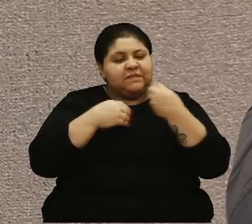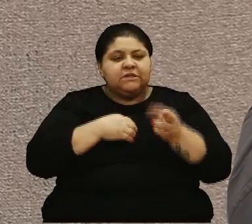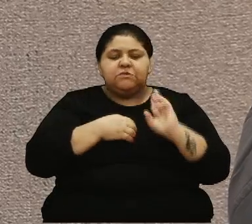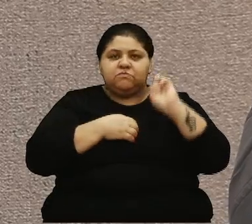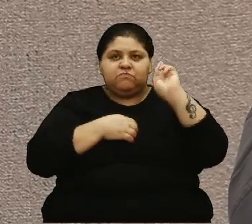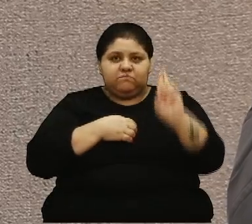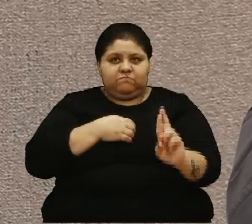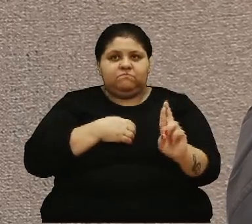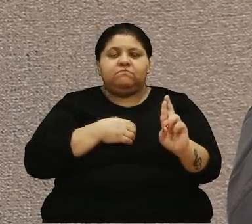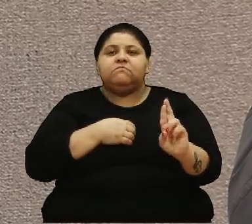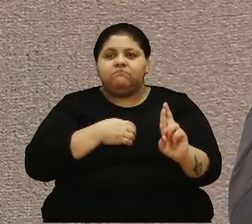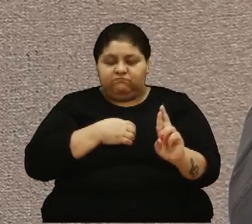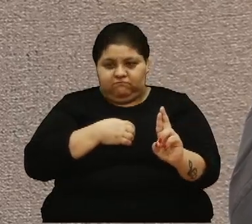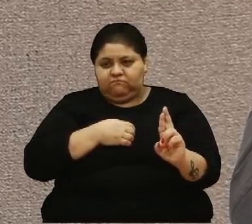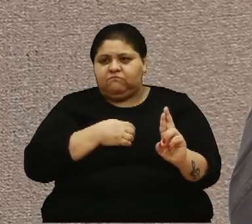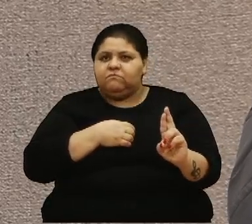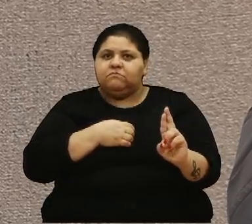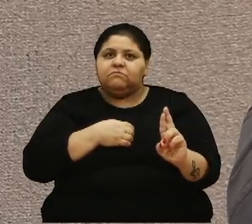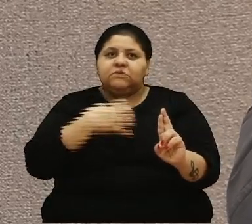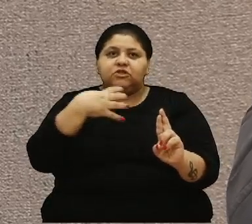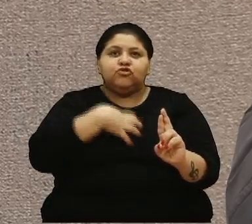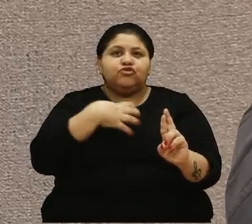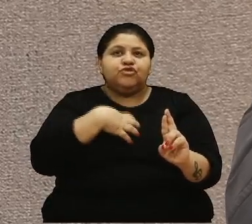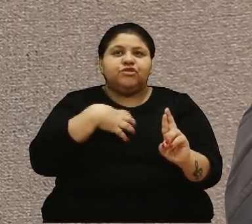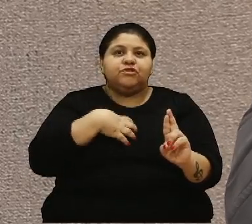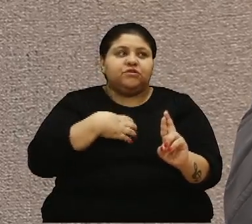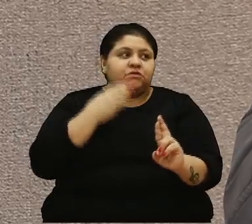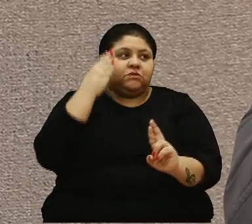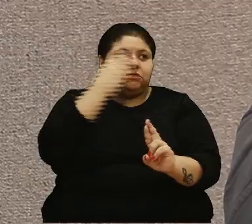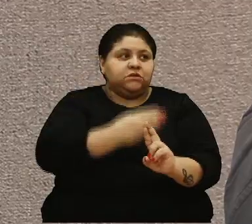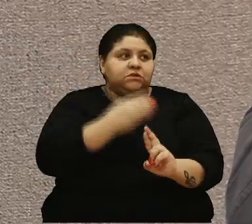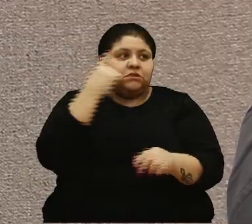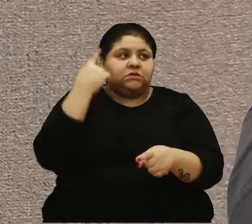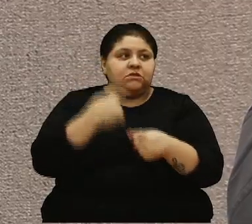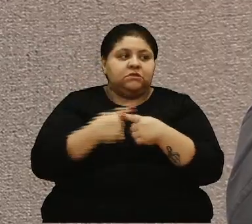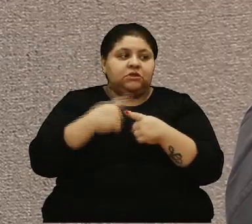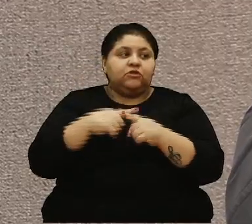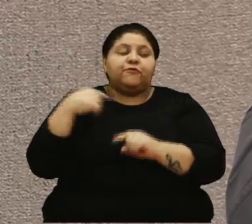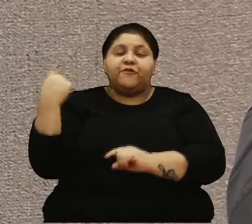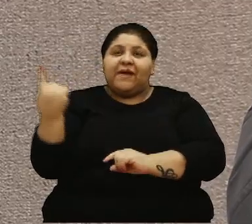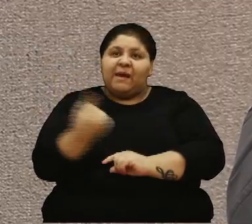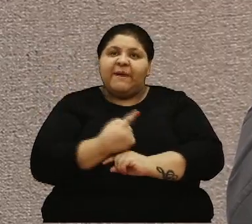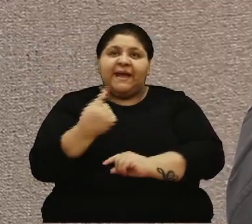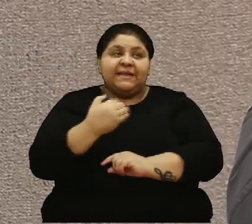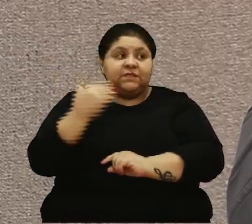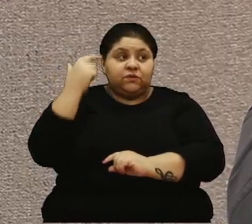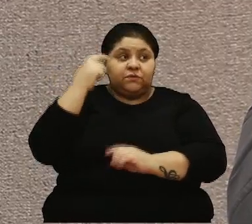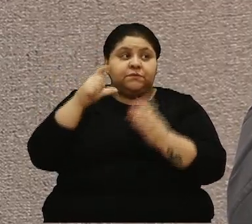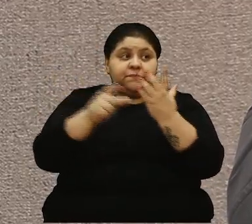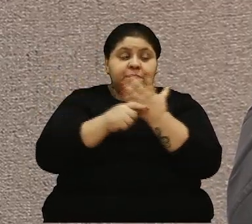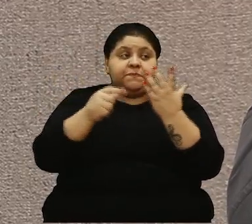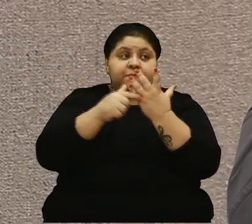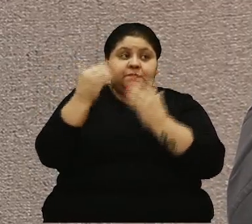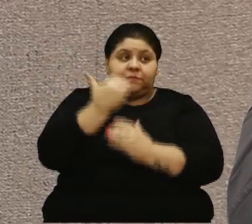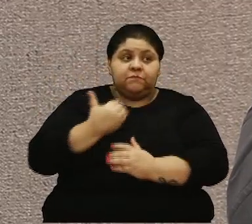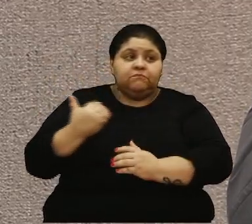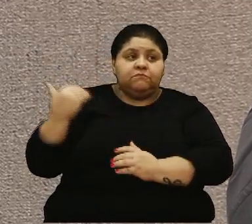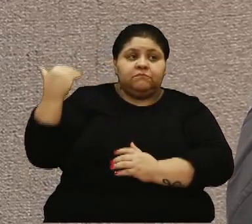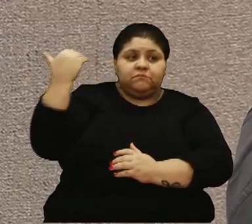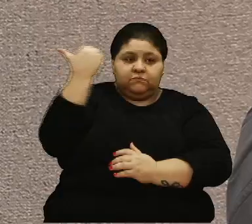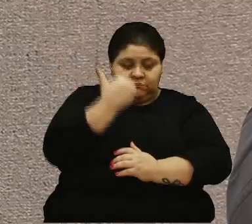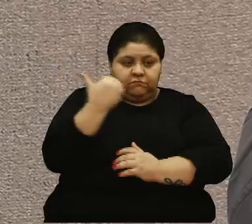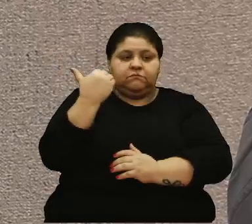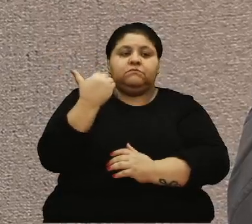representados de contrapartida, né, de maneira indireta, porque, afinal de contas, pessoas com altas habilidades, com superdotação, bem acolhidas e